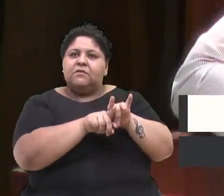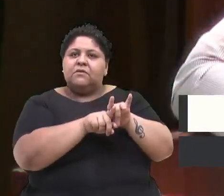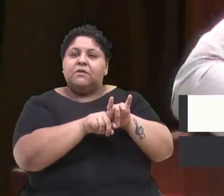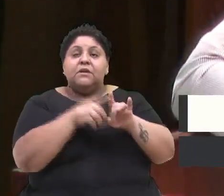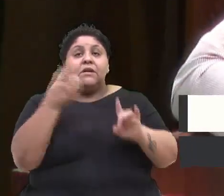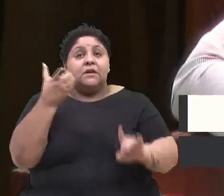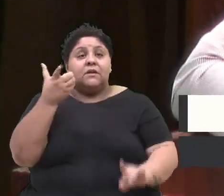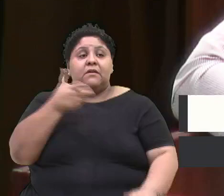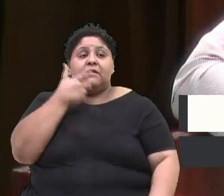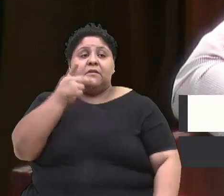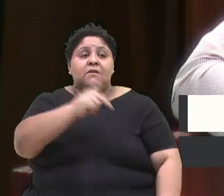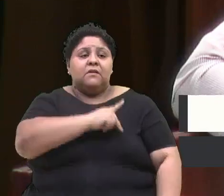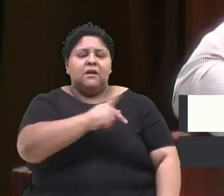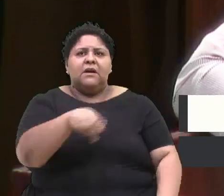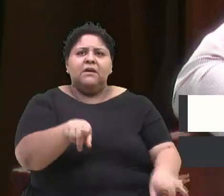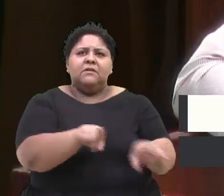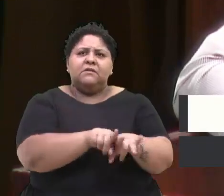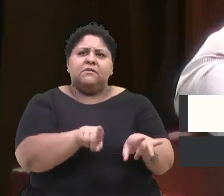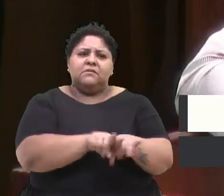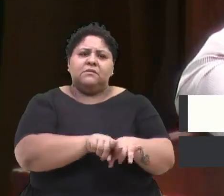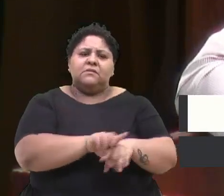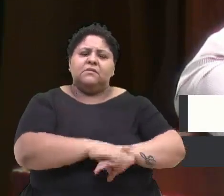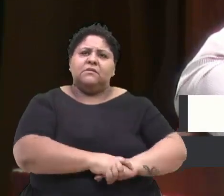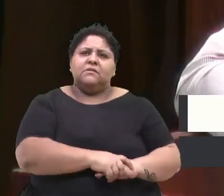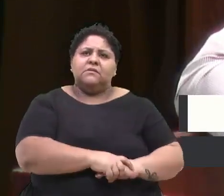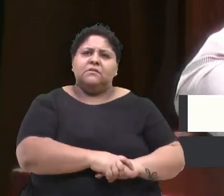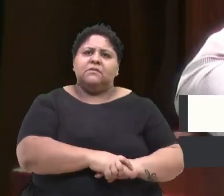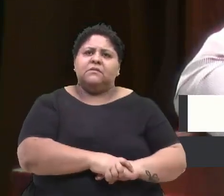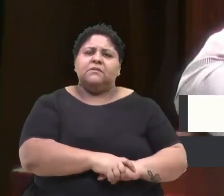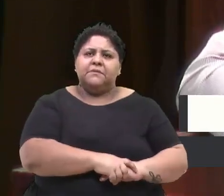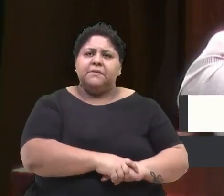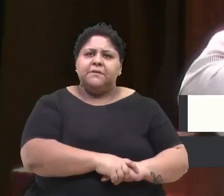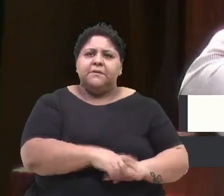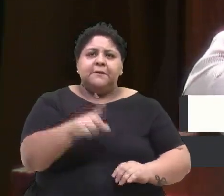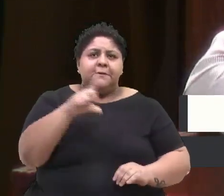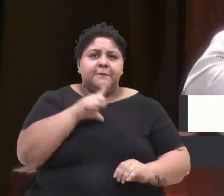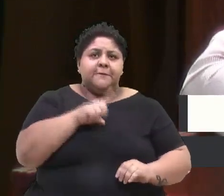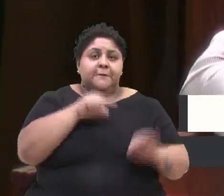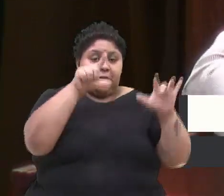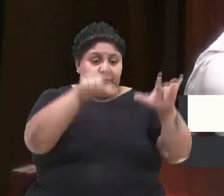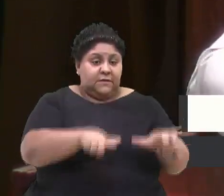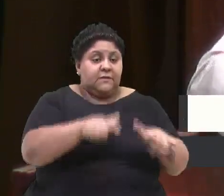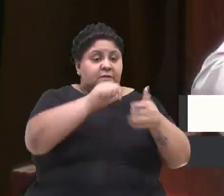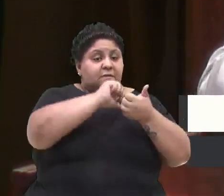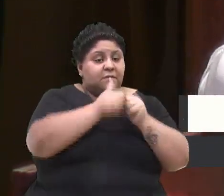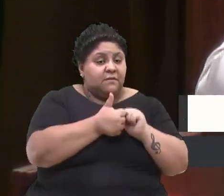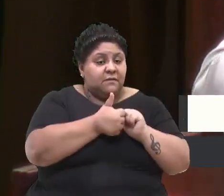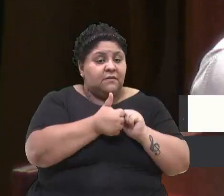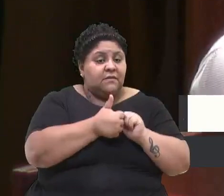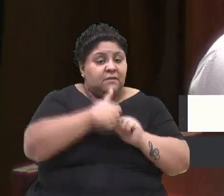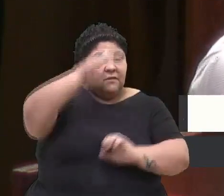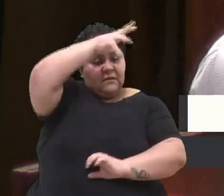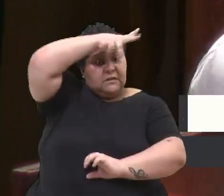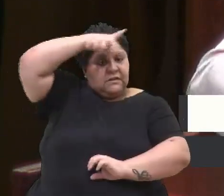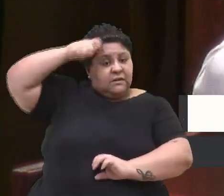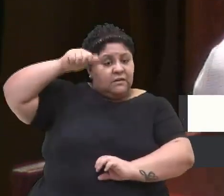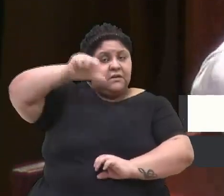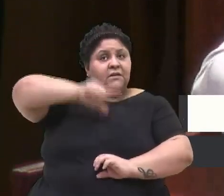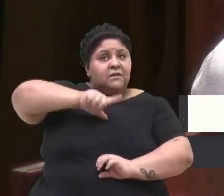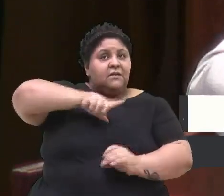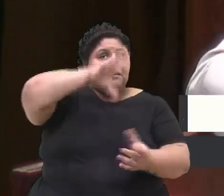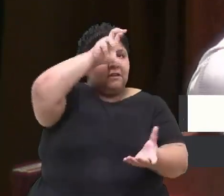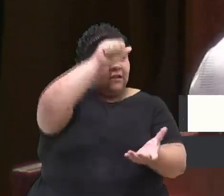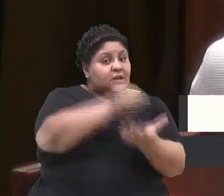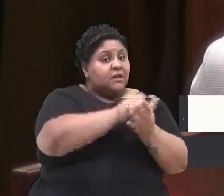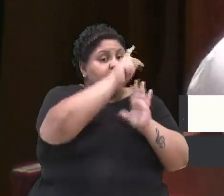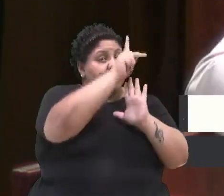presidente, me refiro, nomeei o vereador Felipe, que já foi secretário, entende muito da área de esporte, que se o município tivesse inscrito o